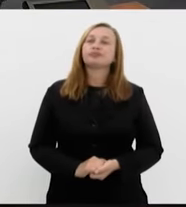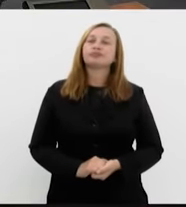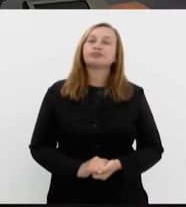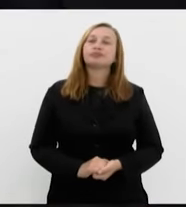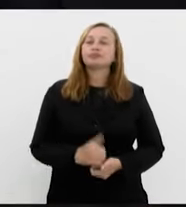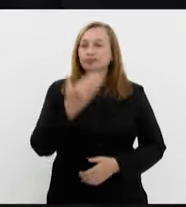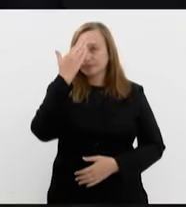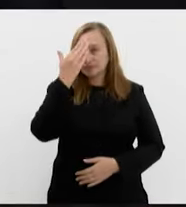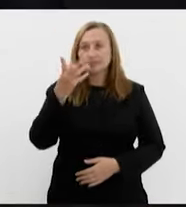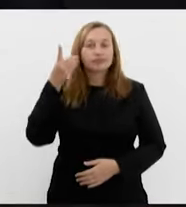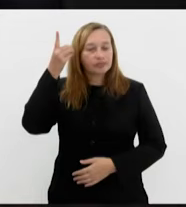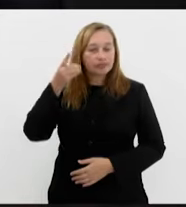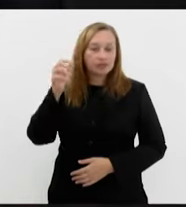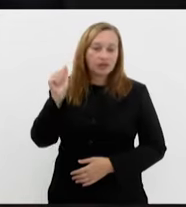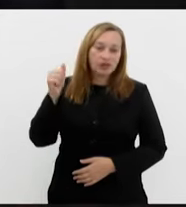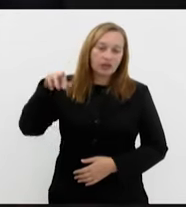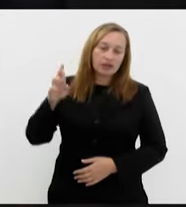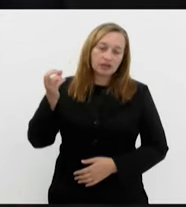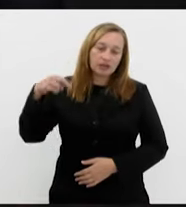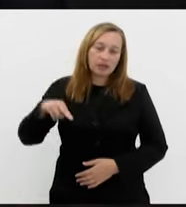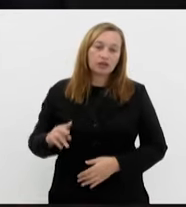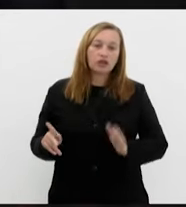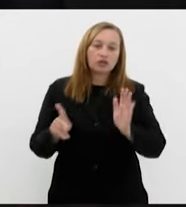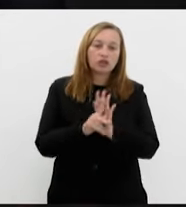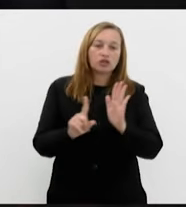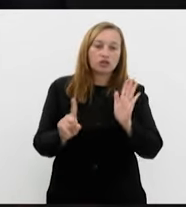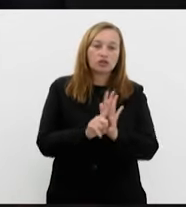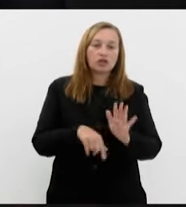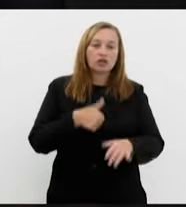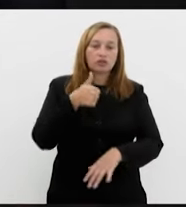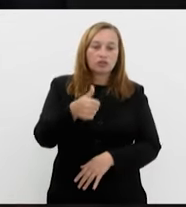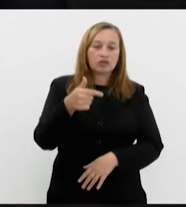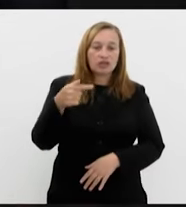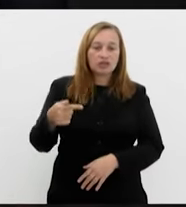Obrigado, deputado Anderson. Anuncio o projeto de lei número